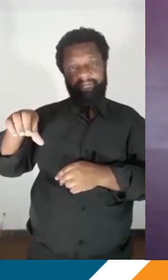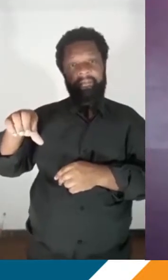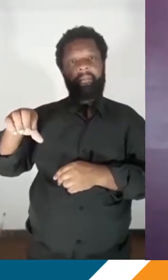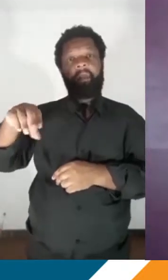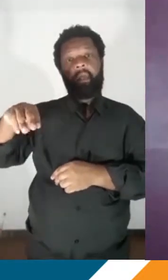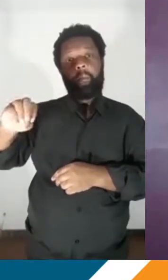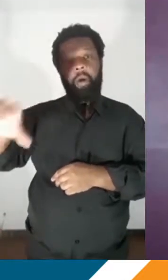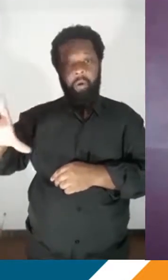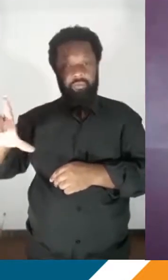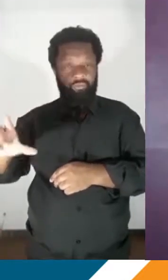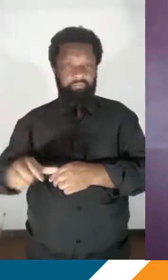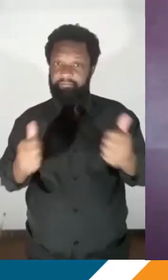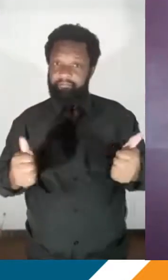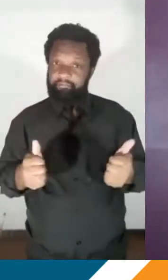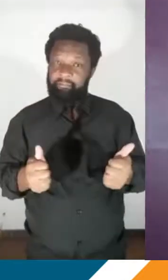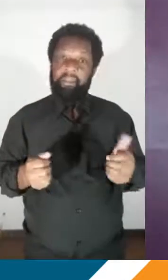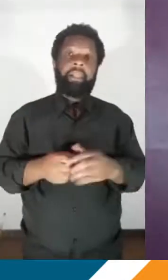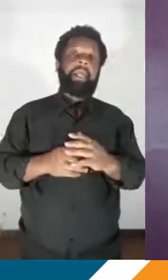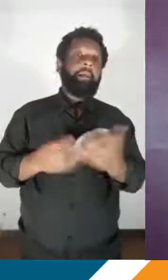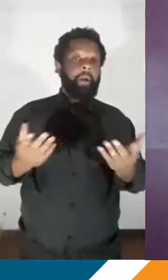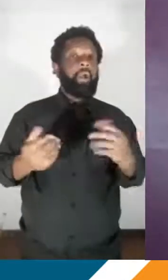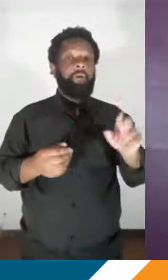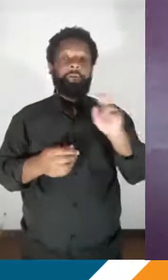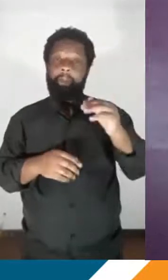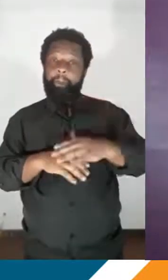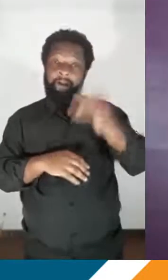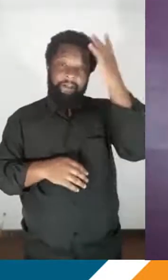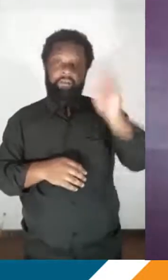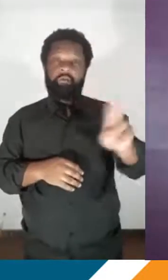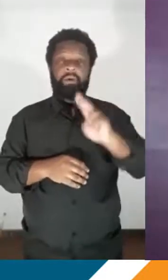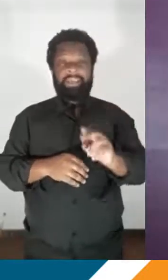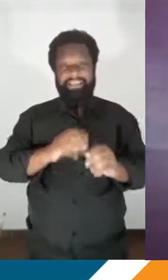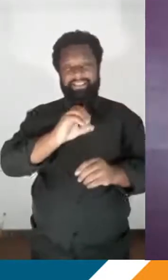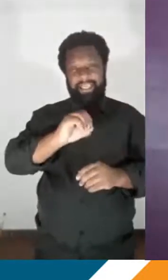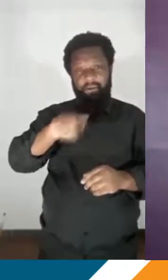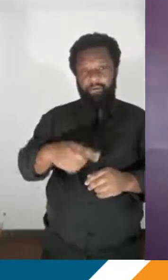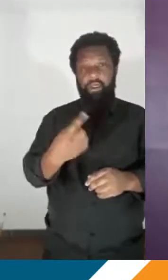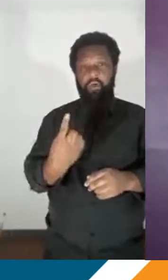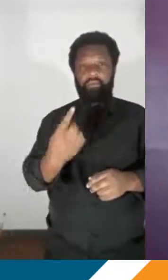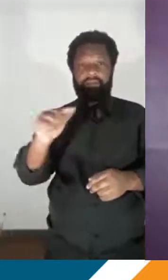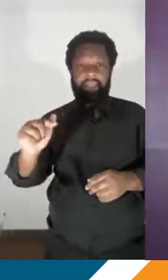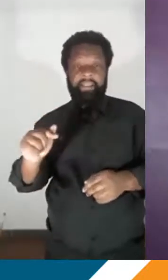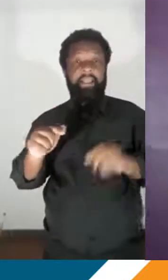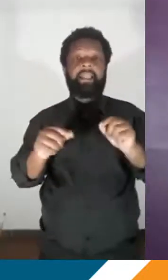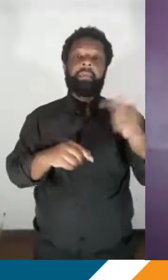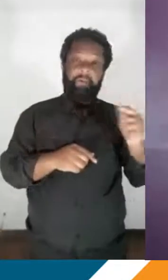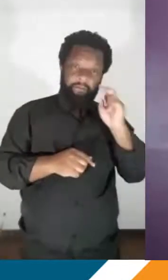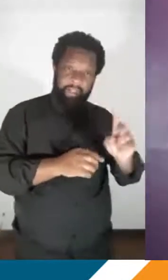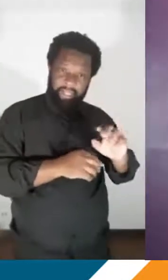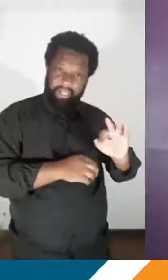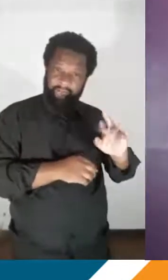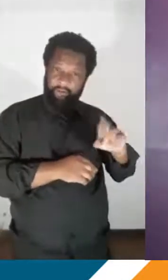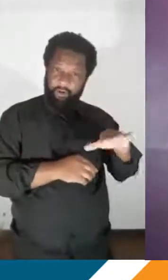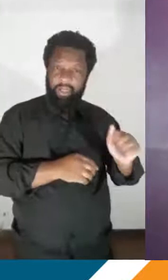0,1709 mols, certo? Para simplificar, eu vou usar o 0,17. E aí, eu